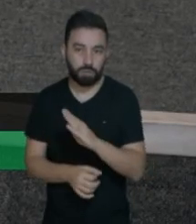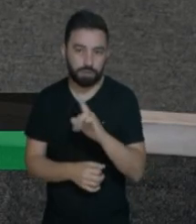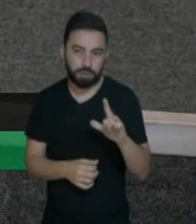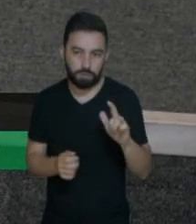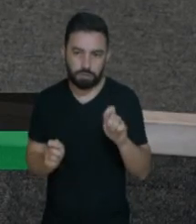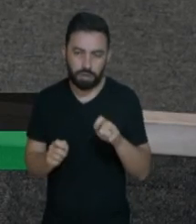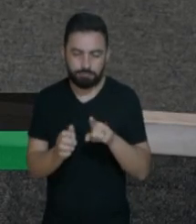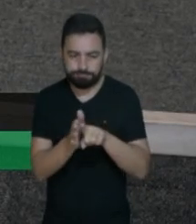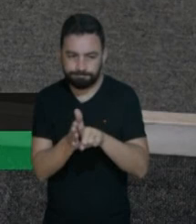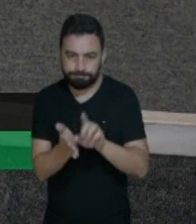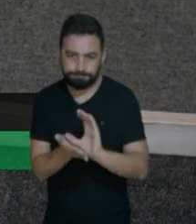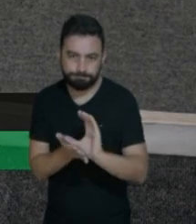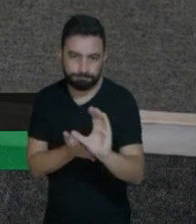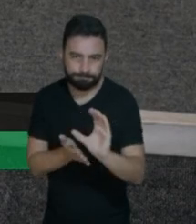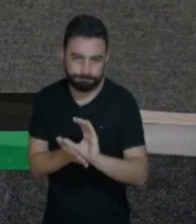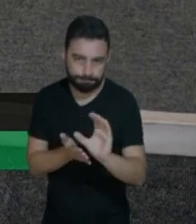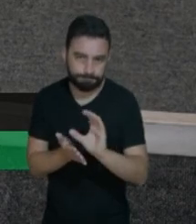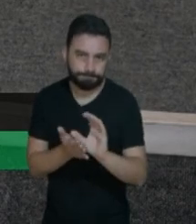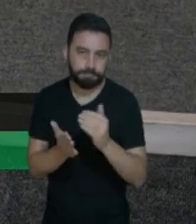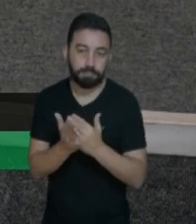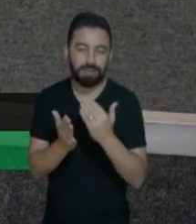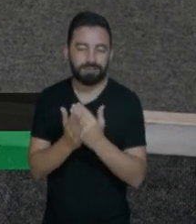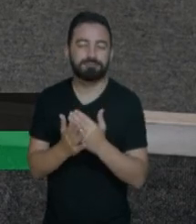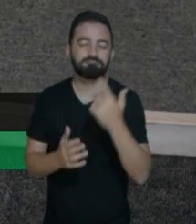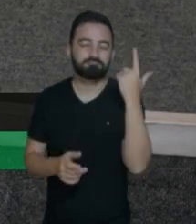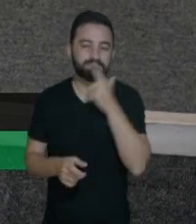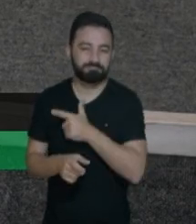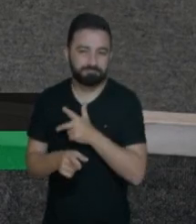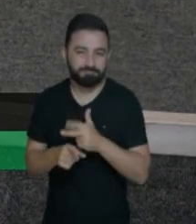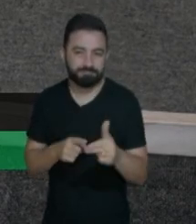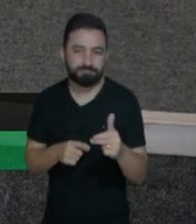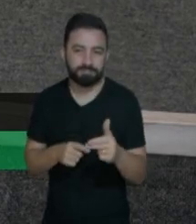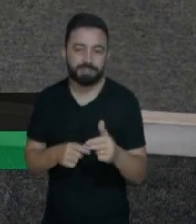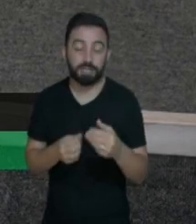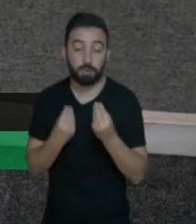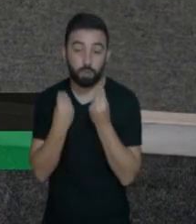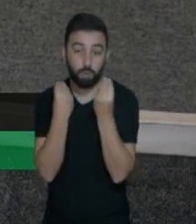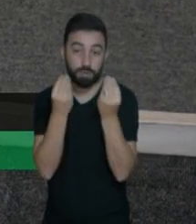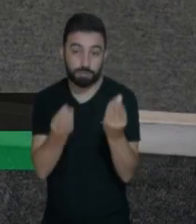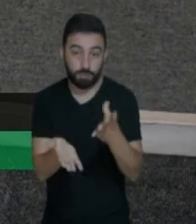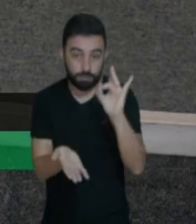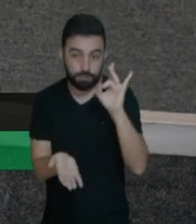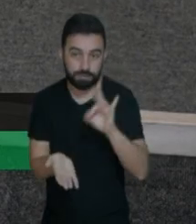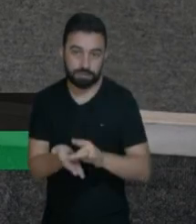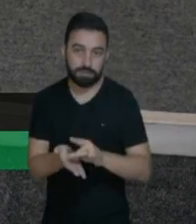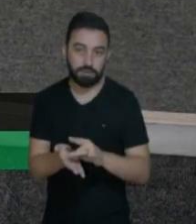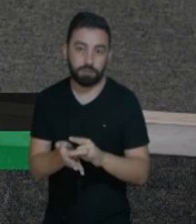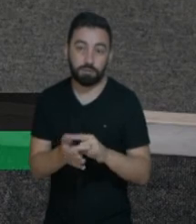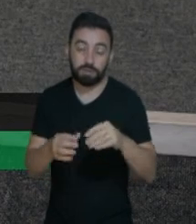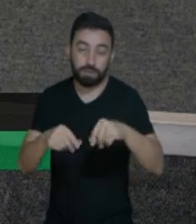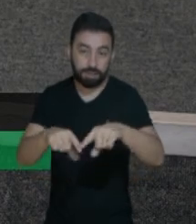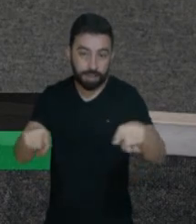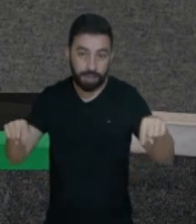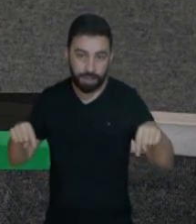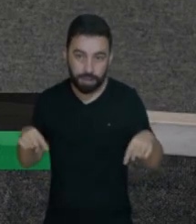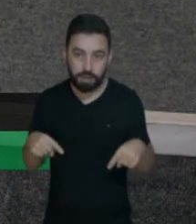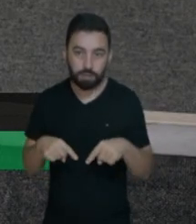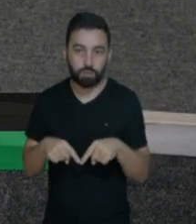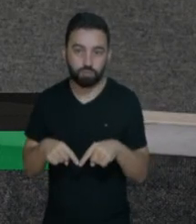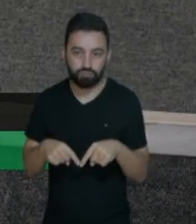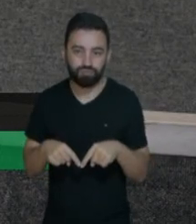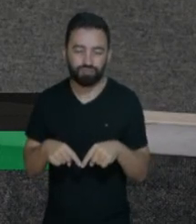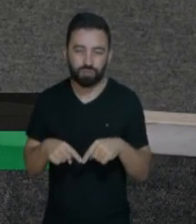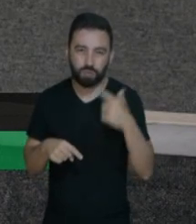respectivos investimentos necessários então é uma grande conquista aqui a doação a oficialização da doação desse terreno ao município de Blumenau para fazer